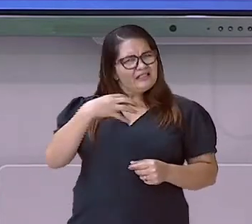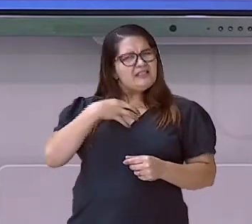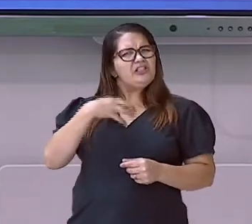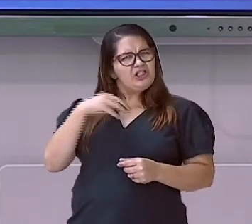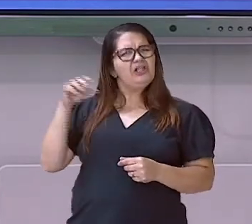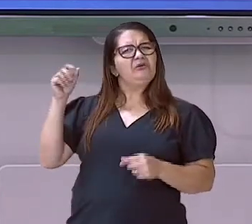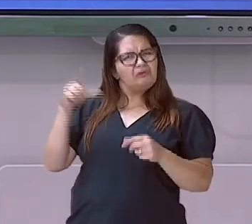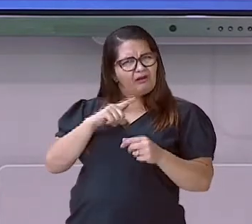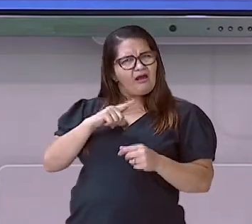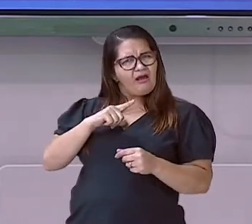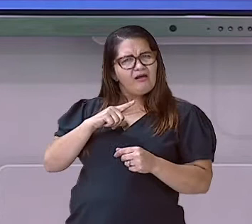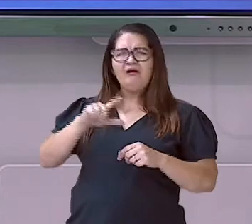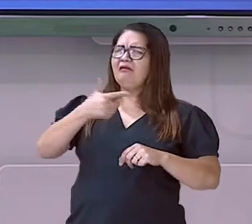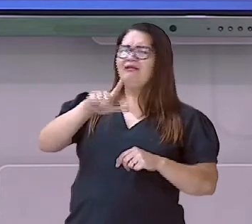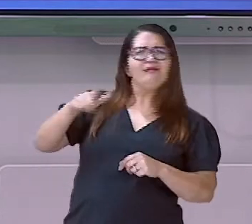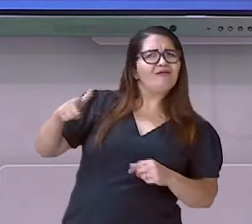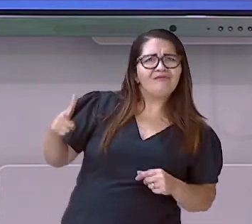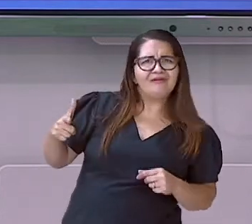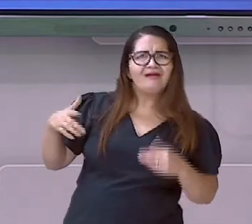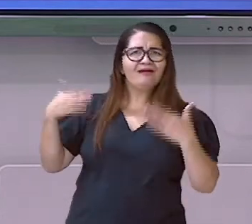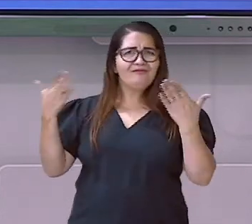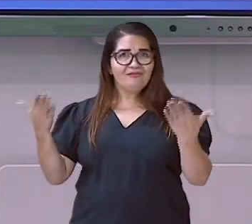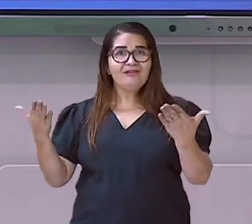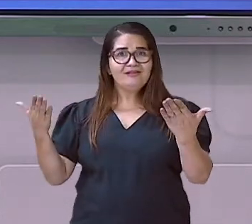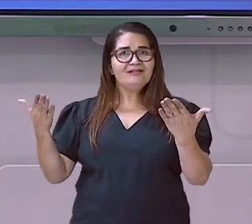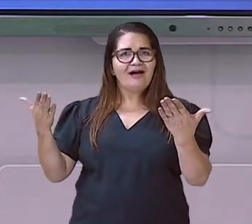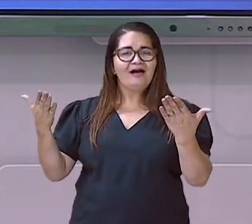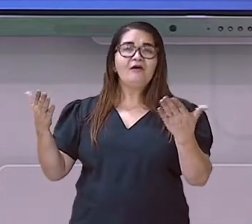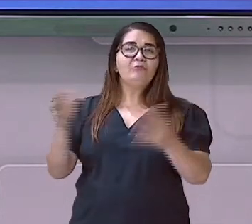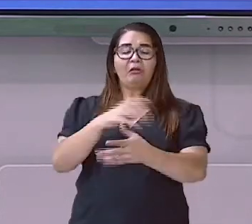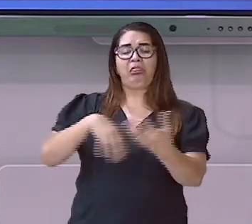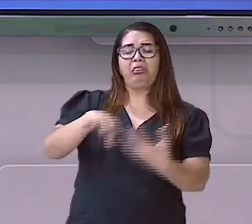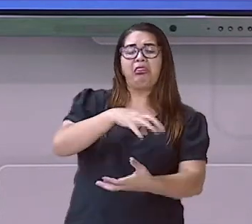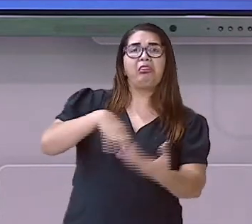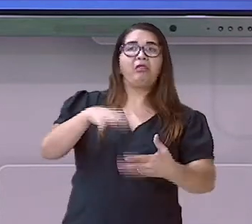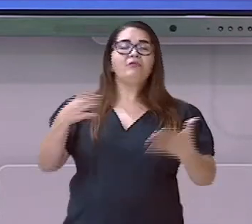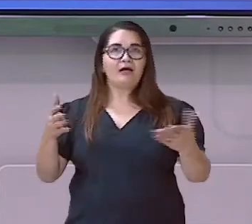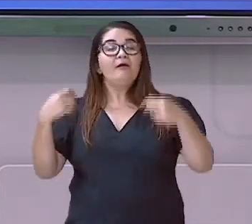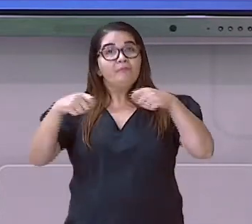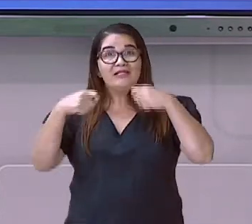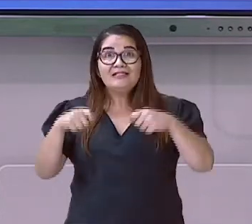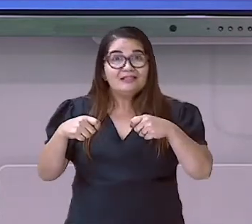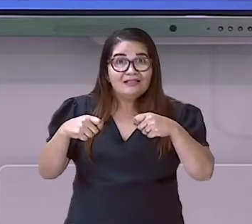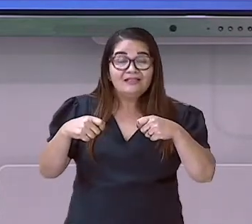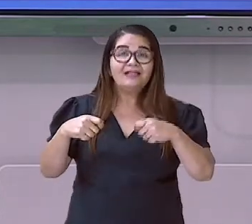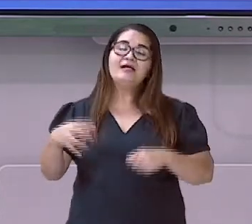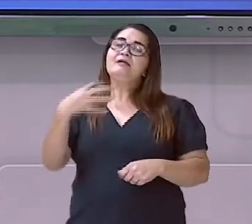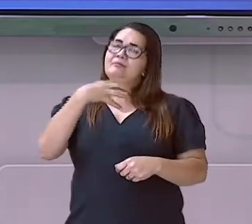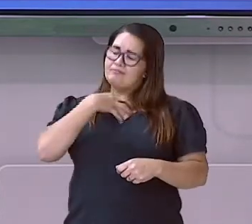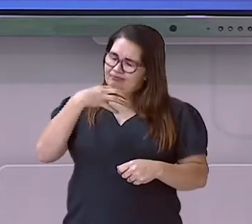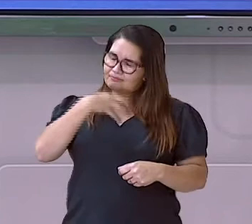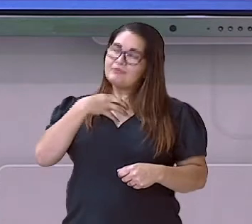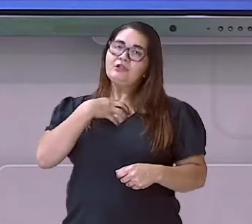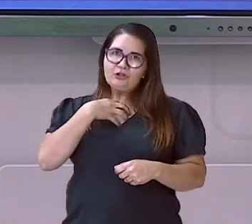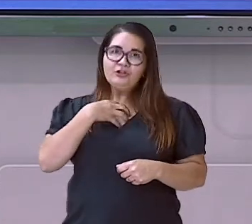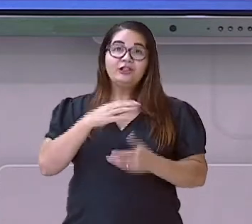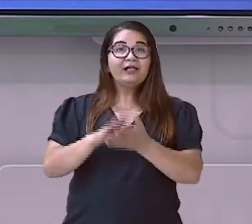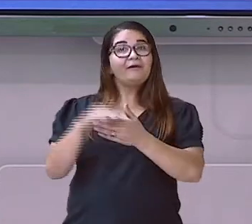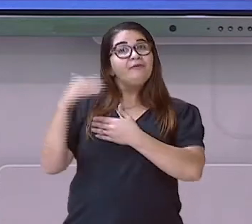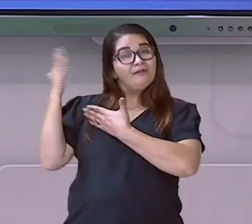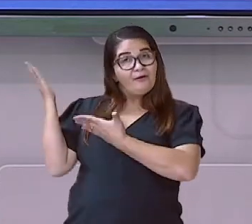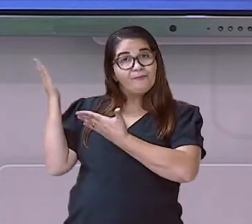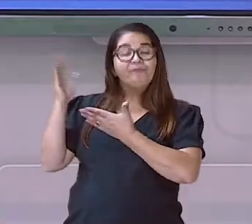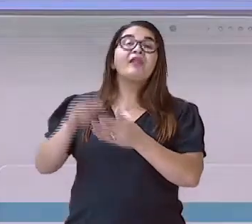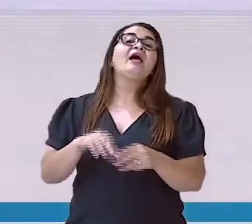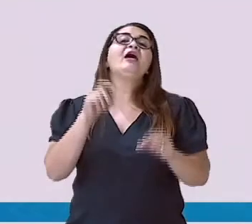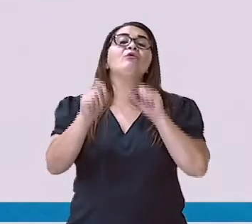Juntando elas da forma correta, aí sim eu tenho uma palavra com significado. Abanã nada mais